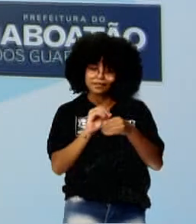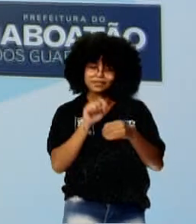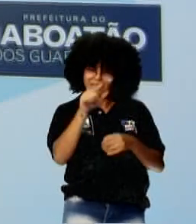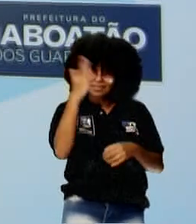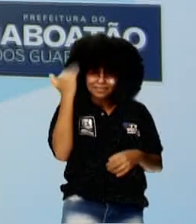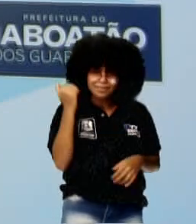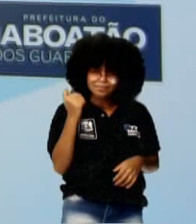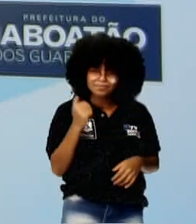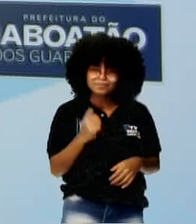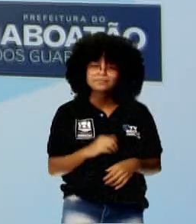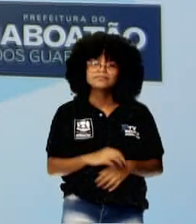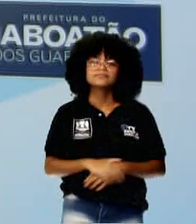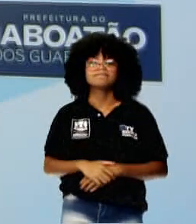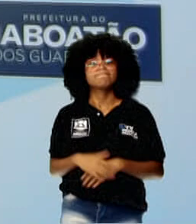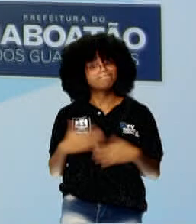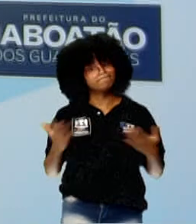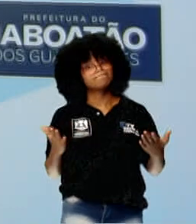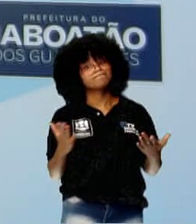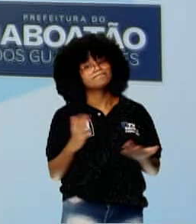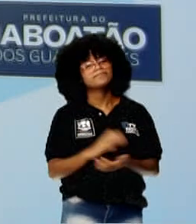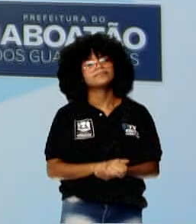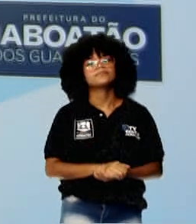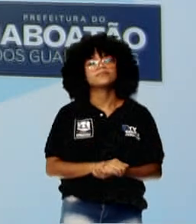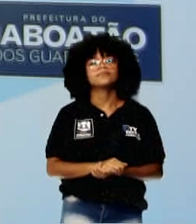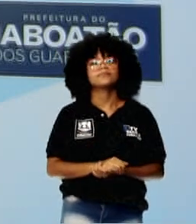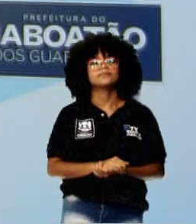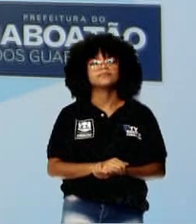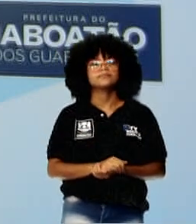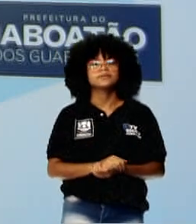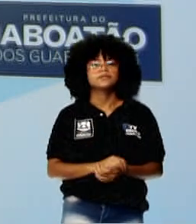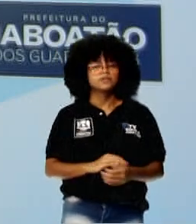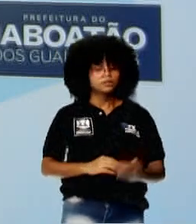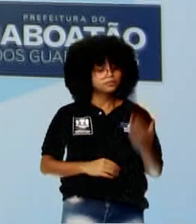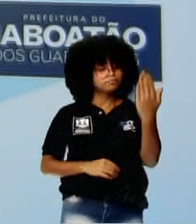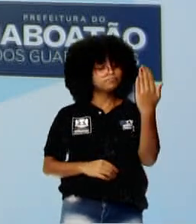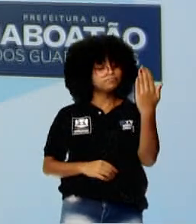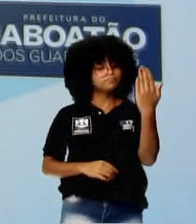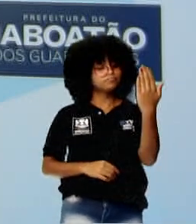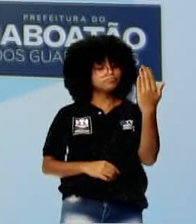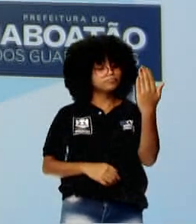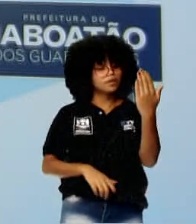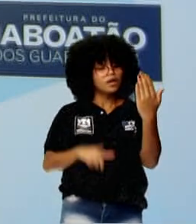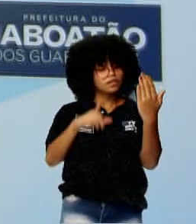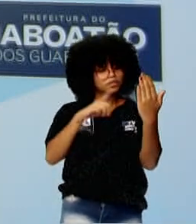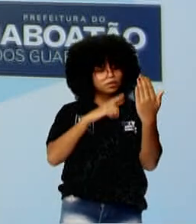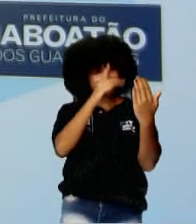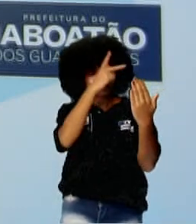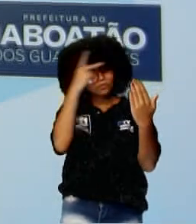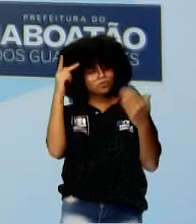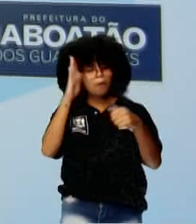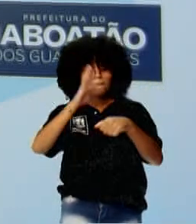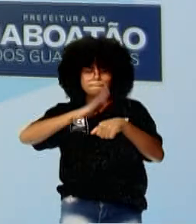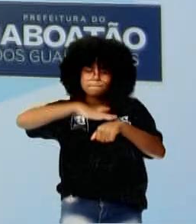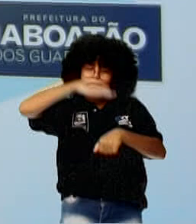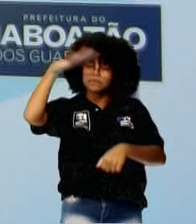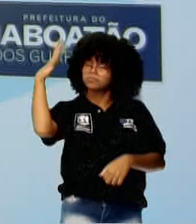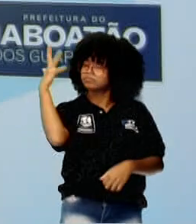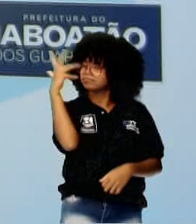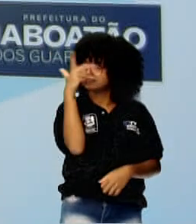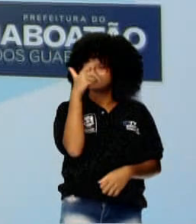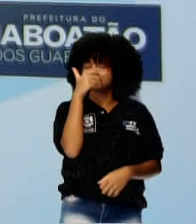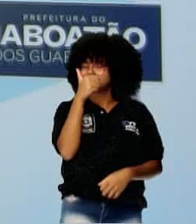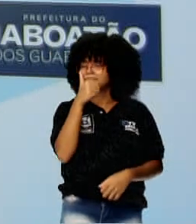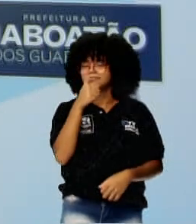sabe? Pois é, foi bem assim. Espelho, espelho meu, existe alguém no mundo mais